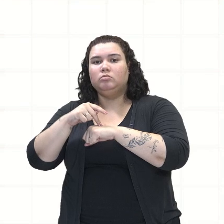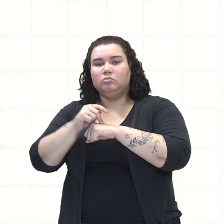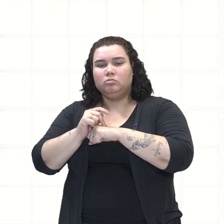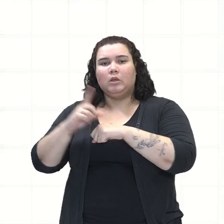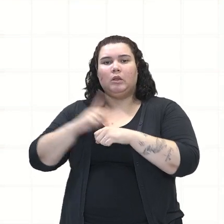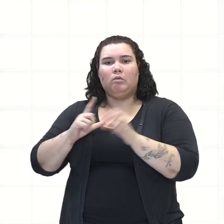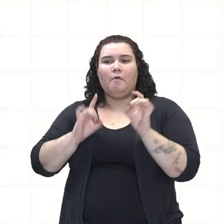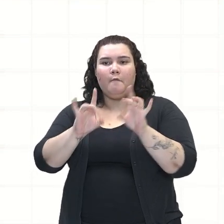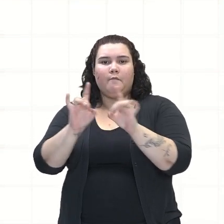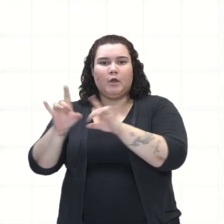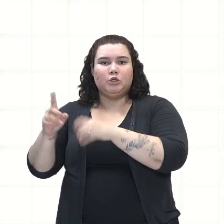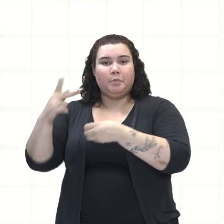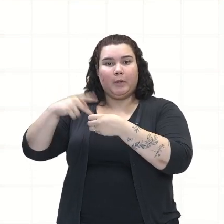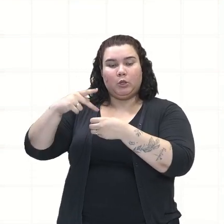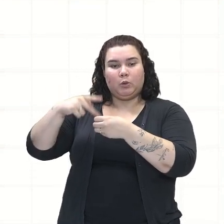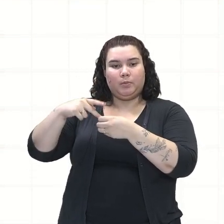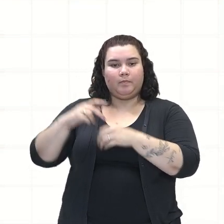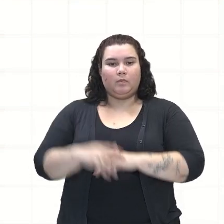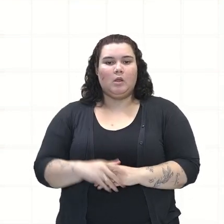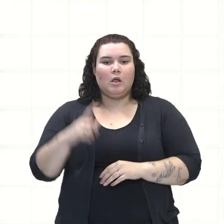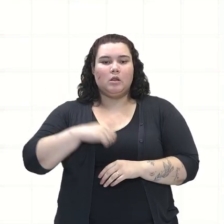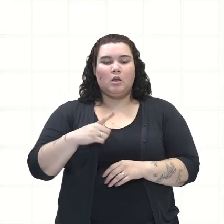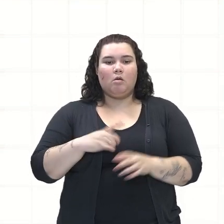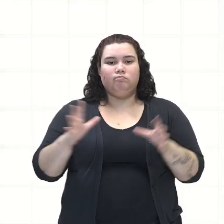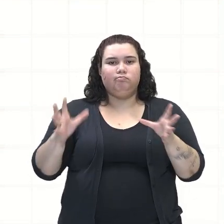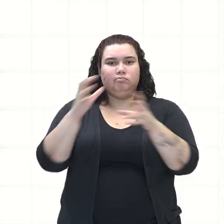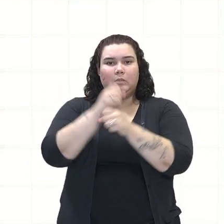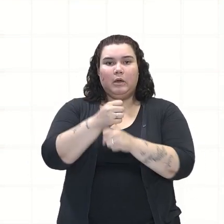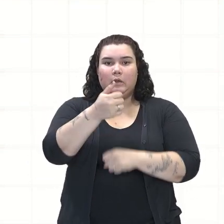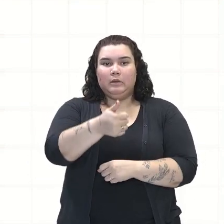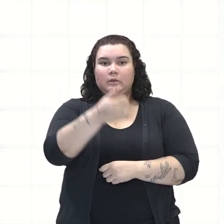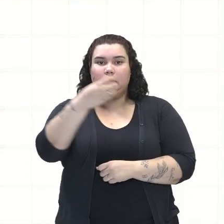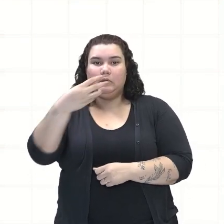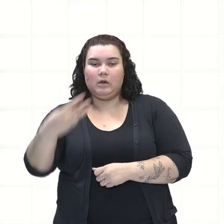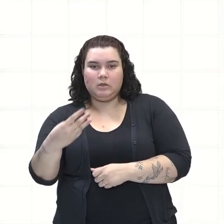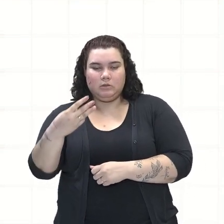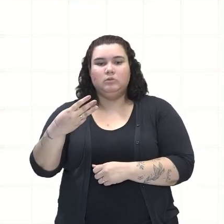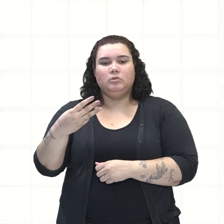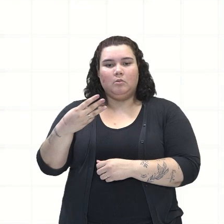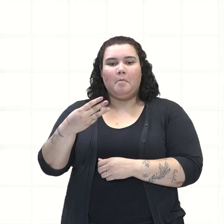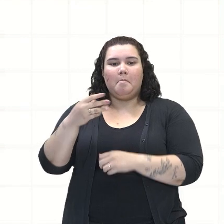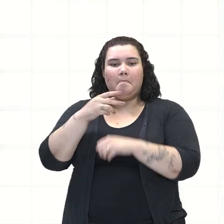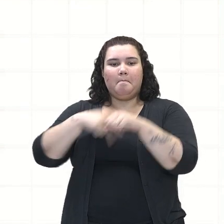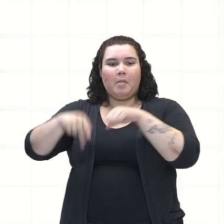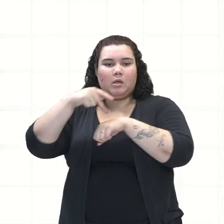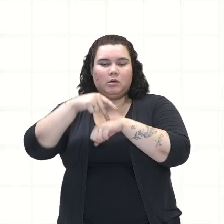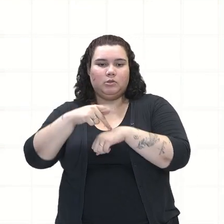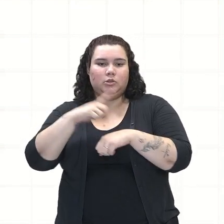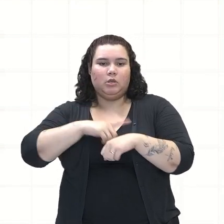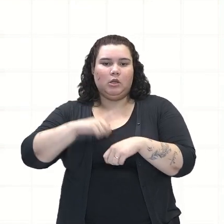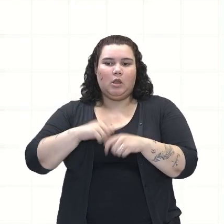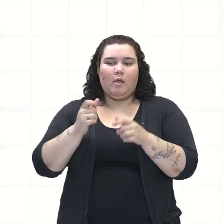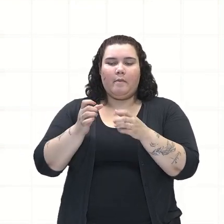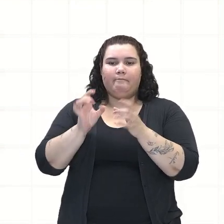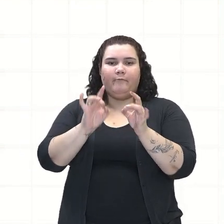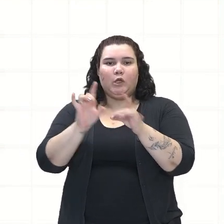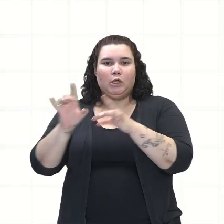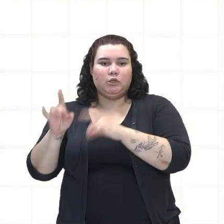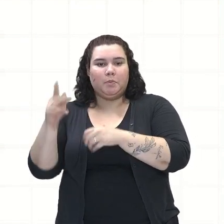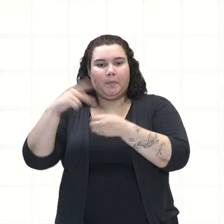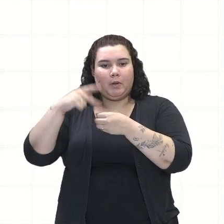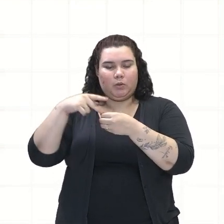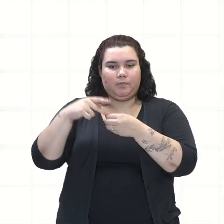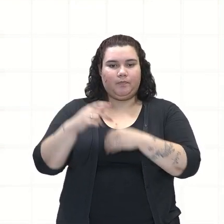certo? Reúne ali 13 grandes produtores de petróleo do mundo, certo? Foi fundada em 1960